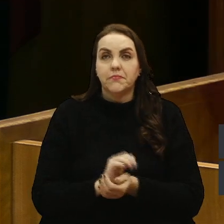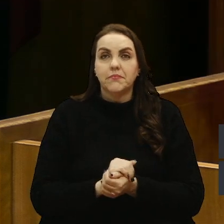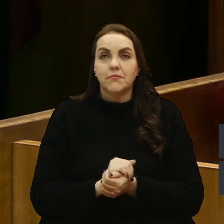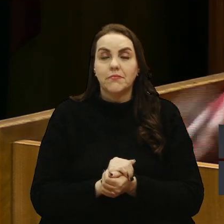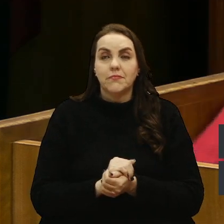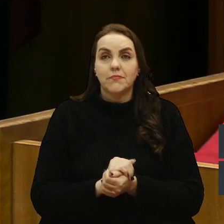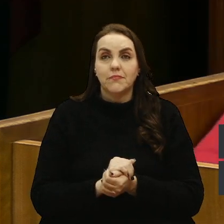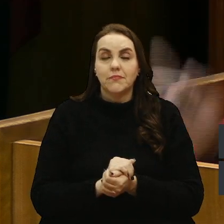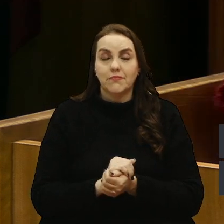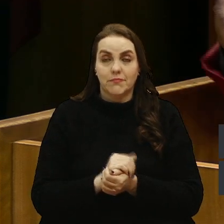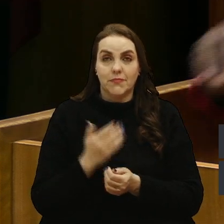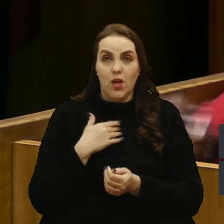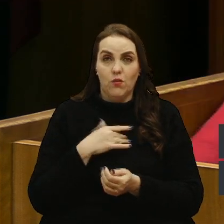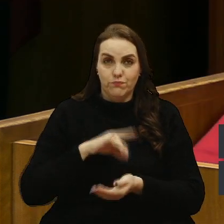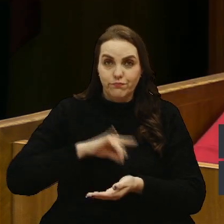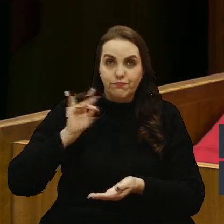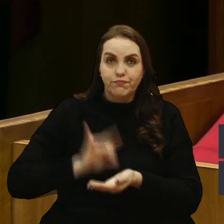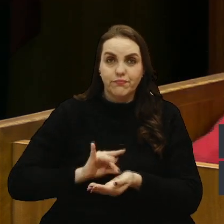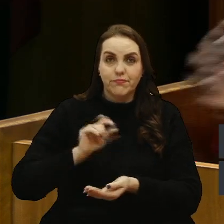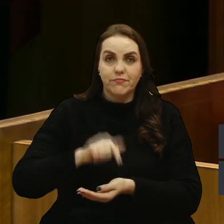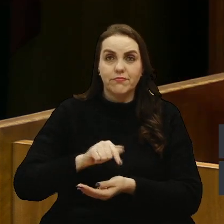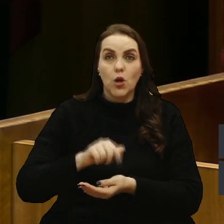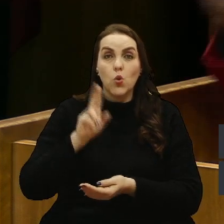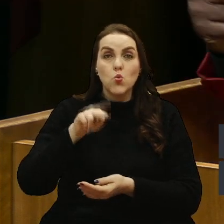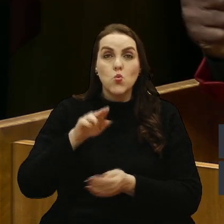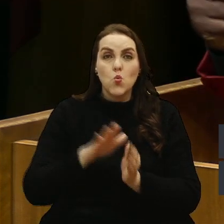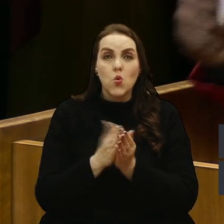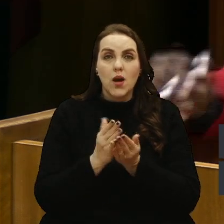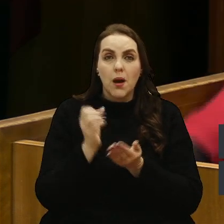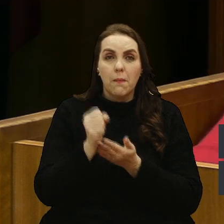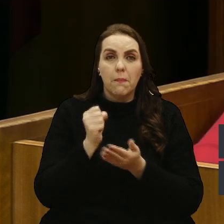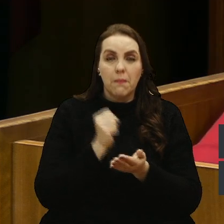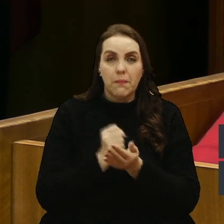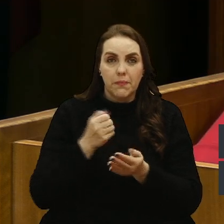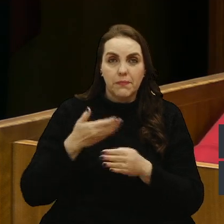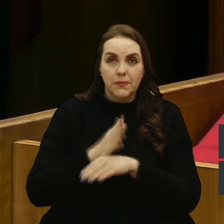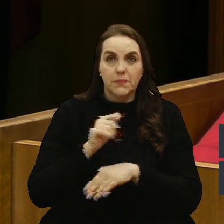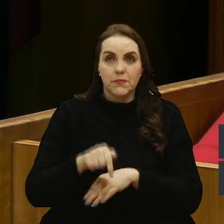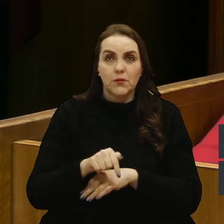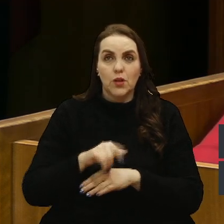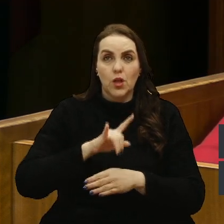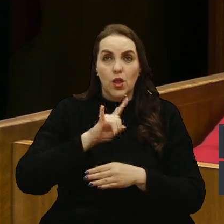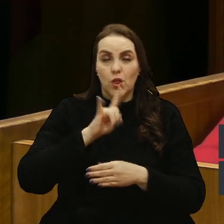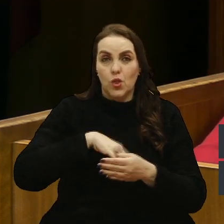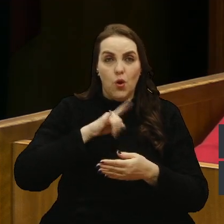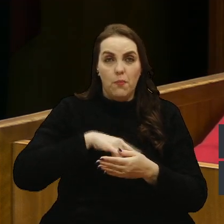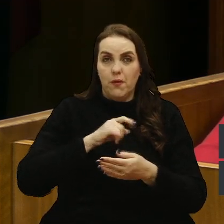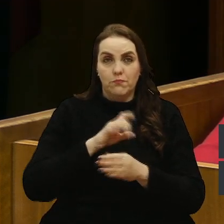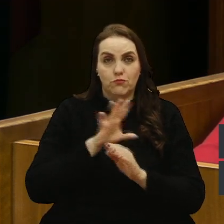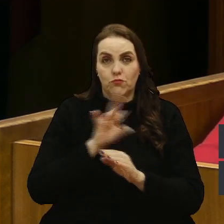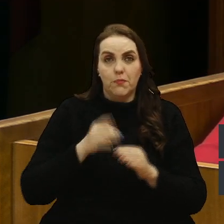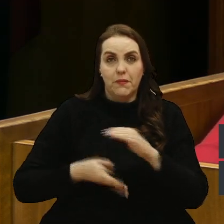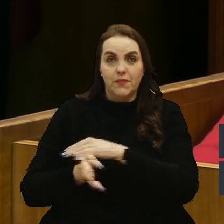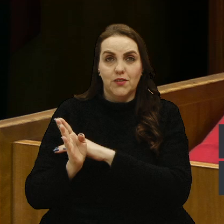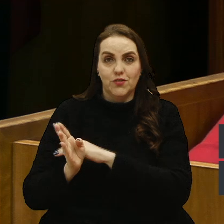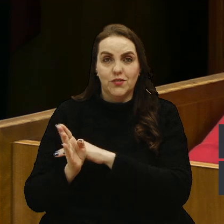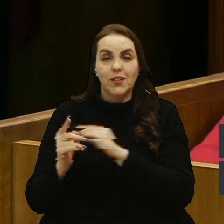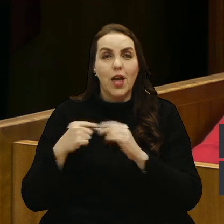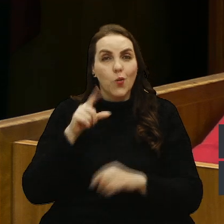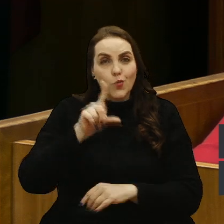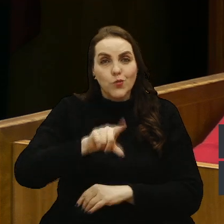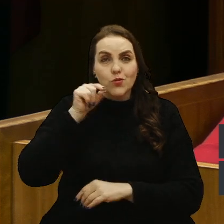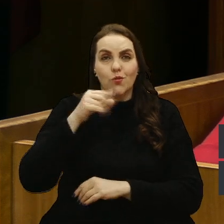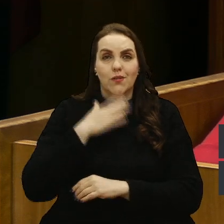Além de naturalizar, eu nunca fiz um passaporte. Eu considero o passaporte como um documento de viagem. Eu escolho o